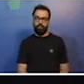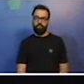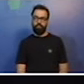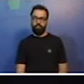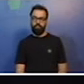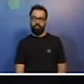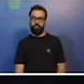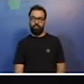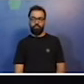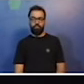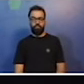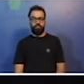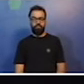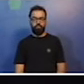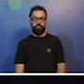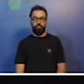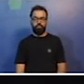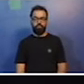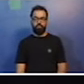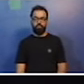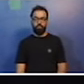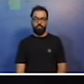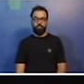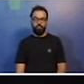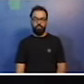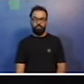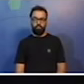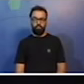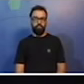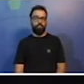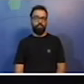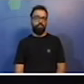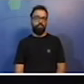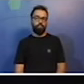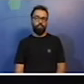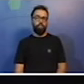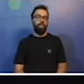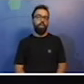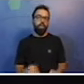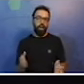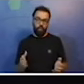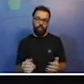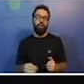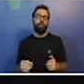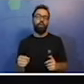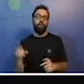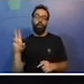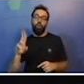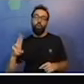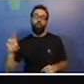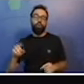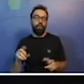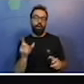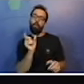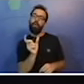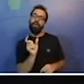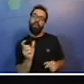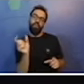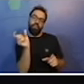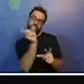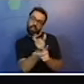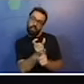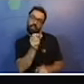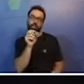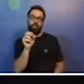2 situações. Se for empregada a palavra dia, ou seja, se houver a palavrinha dia no contexto, na oração, o